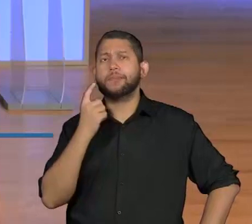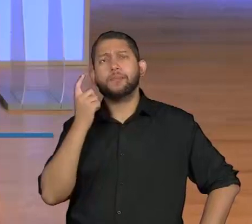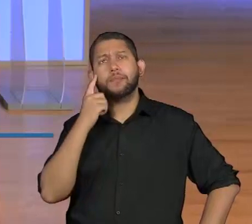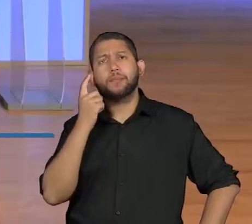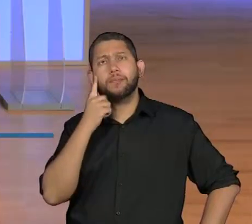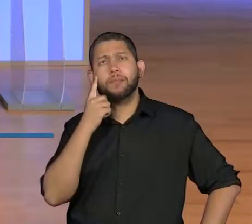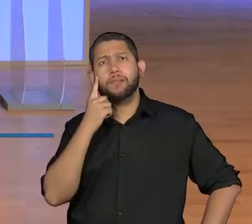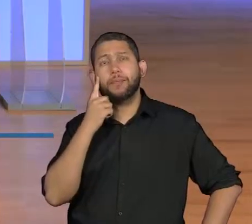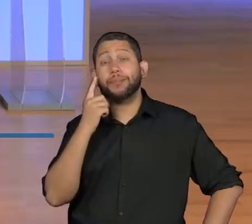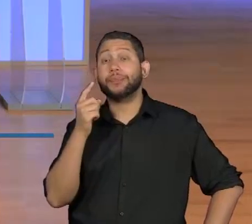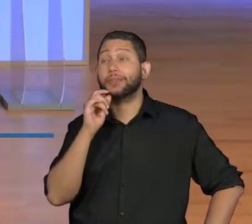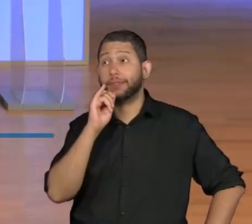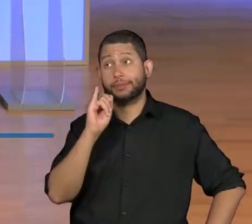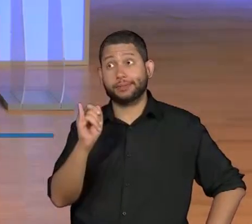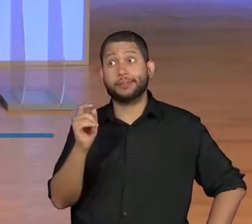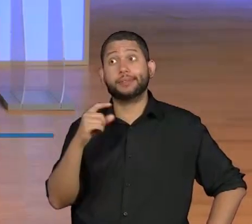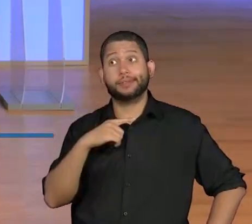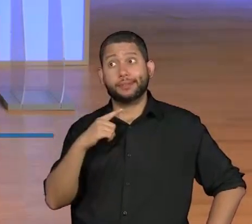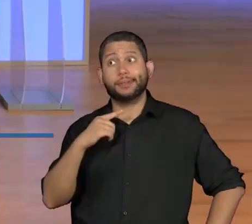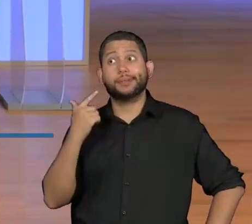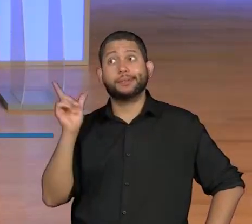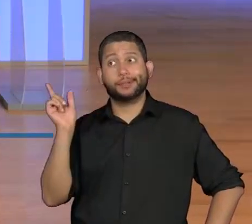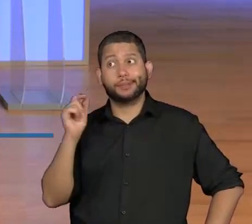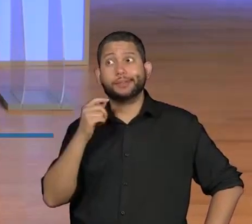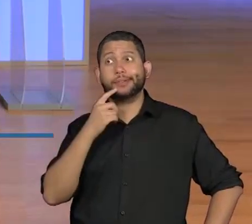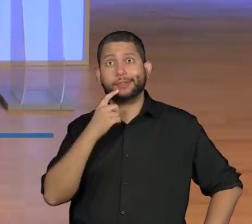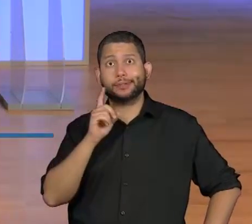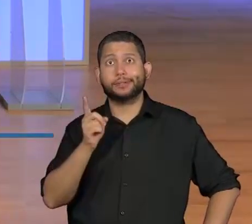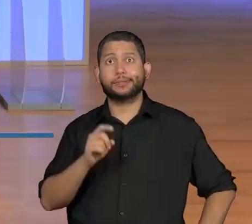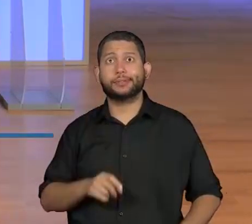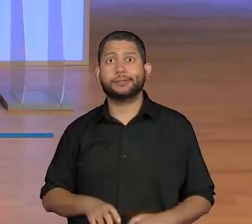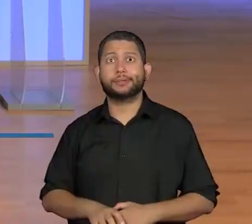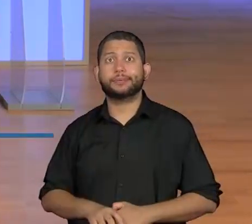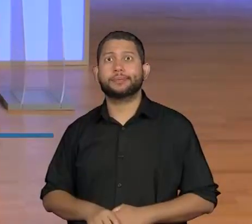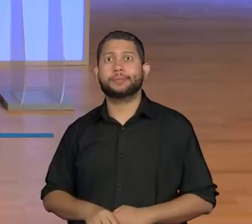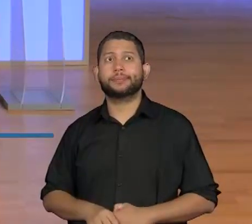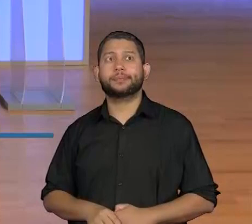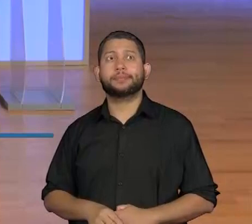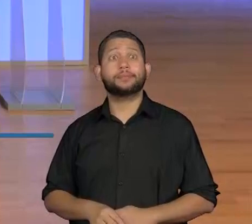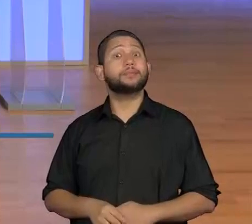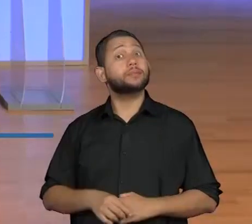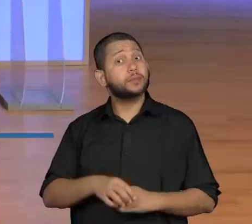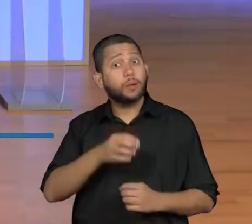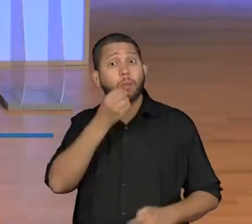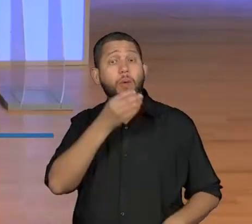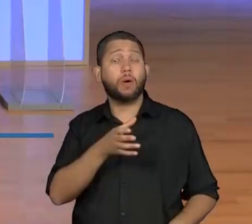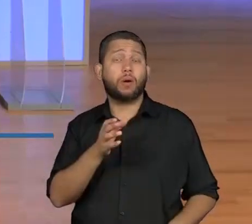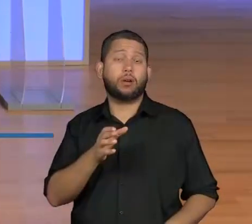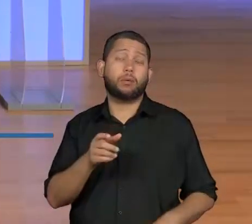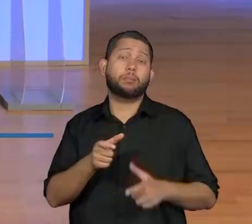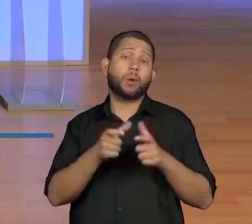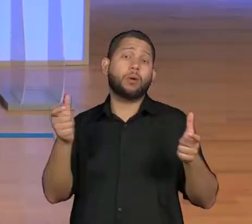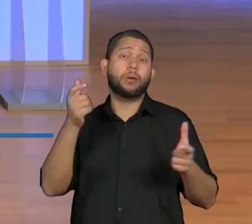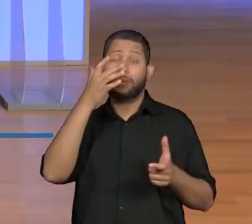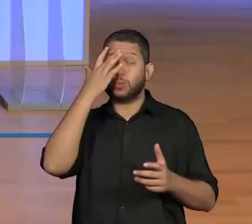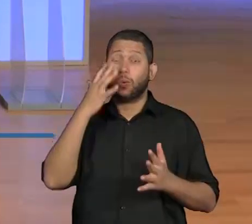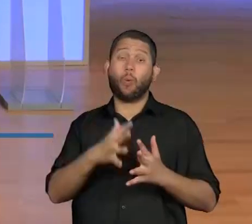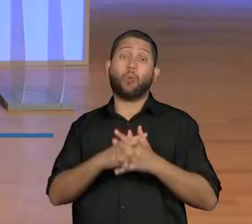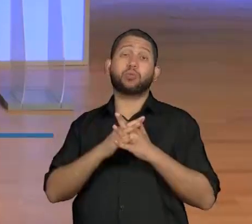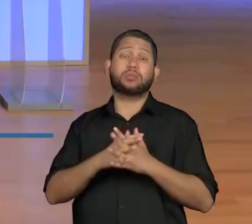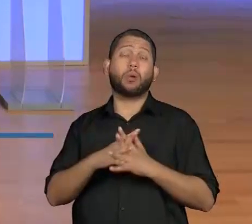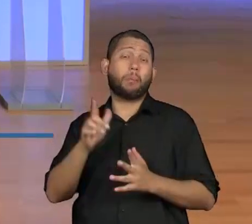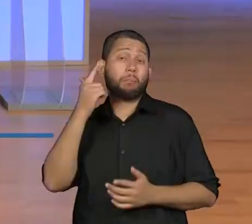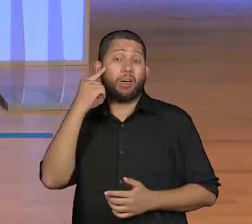no local aí, pra Sim. gente saber o que é. É bom, né? Porque é normal ter essa